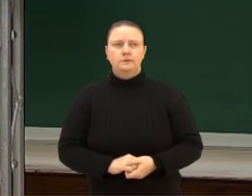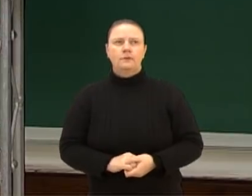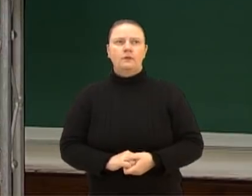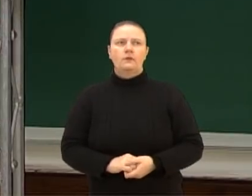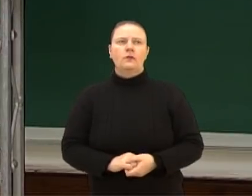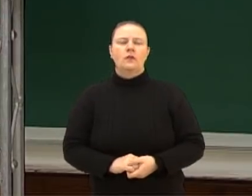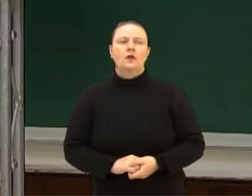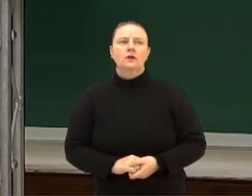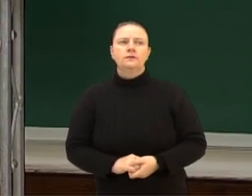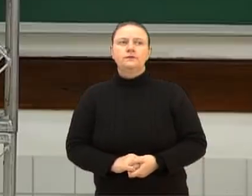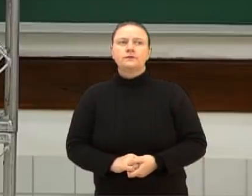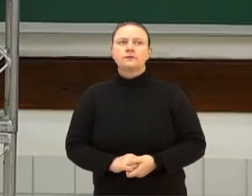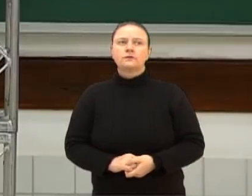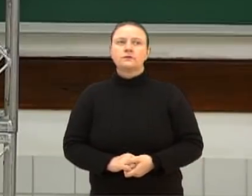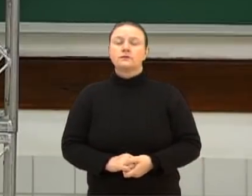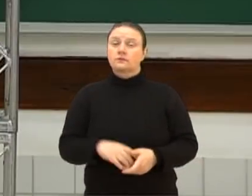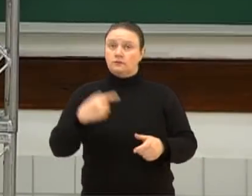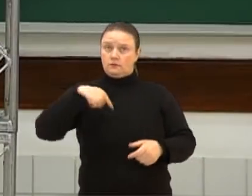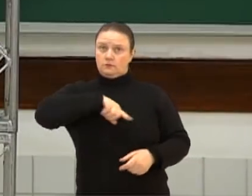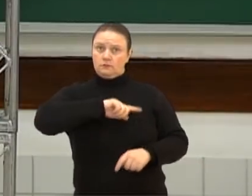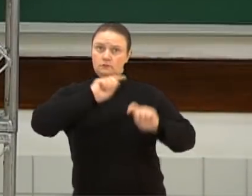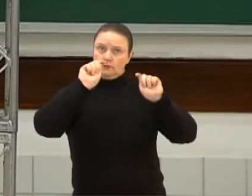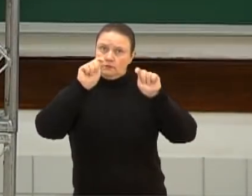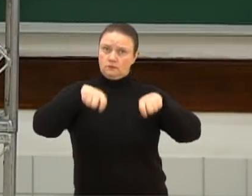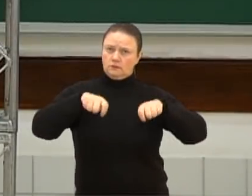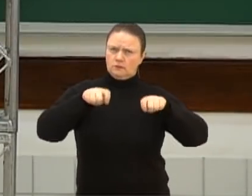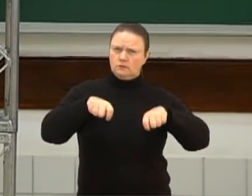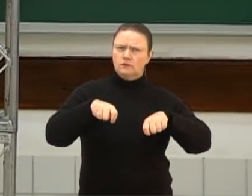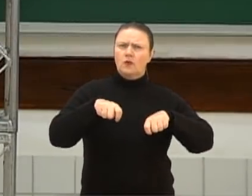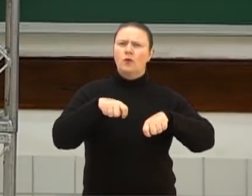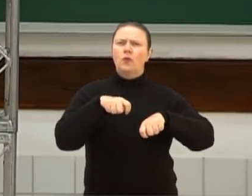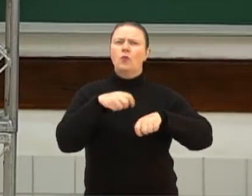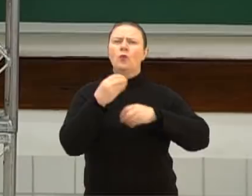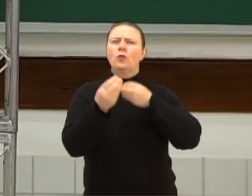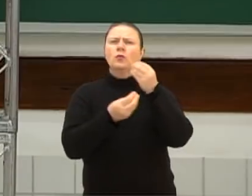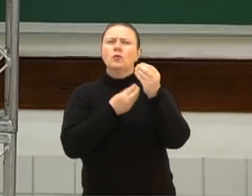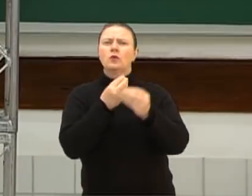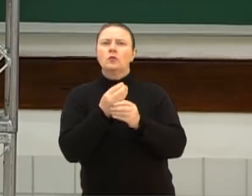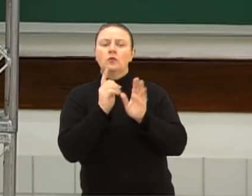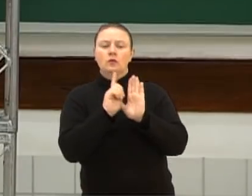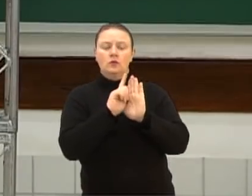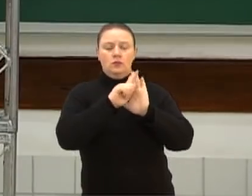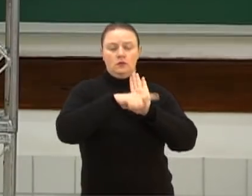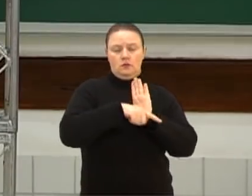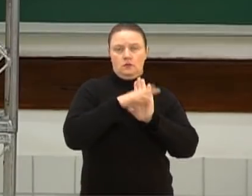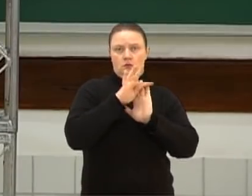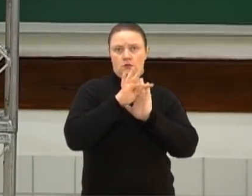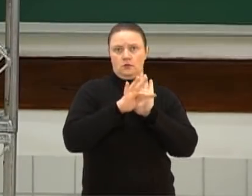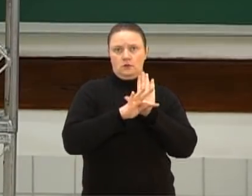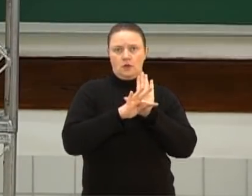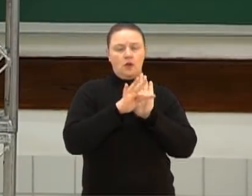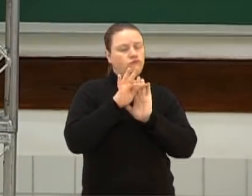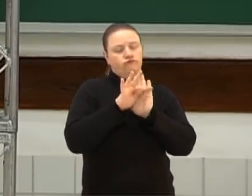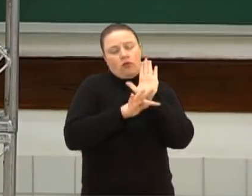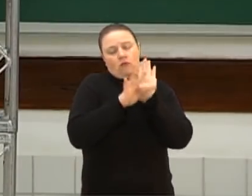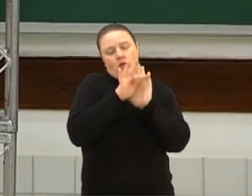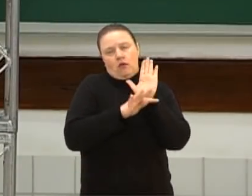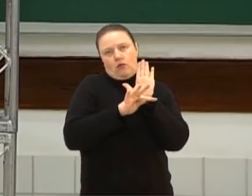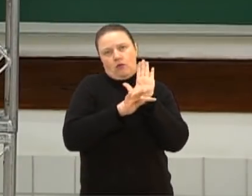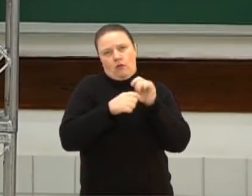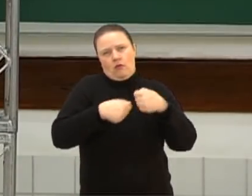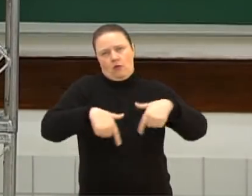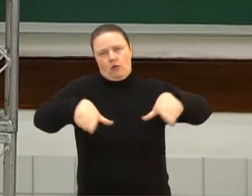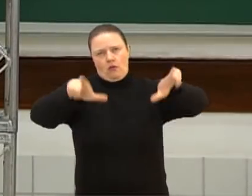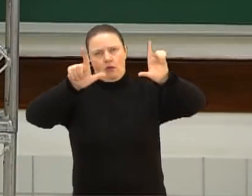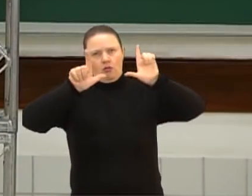bem legal. Onde que nós podemos encontrar o gênero tela? Então, em vários ambientes nós